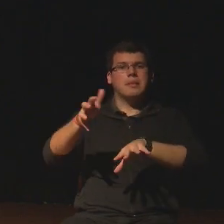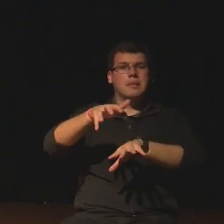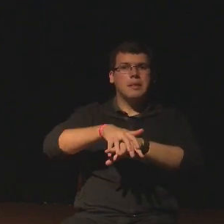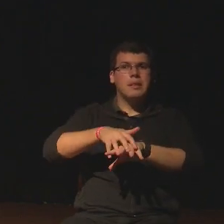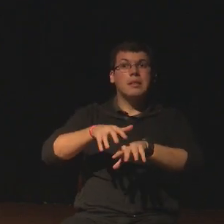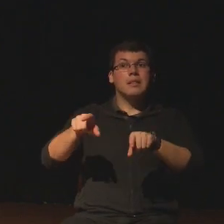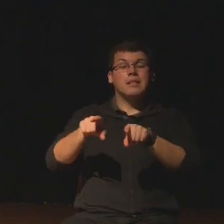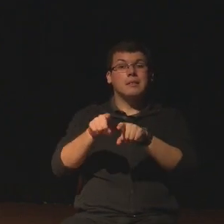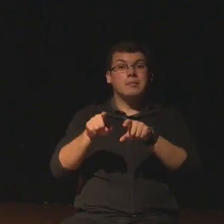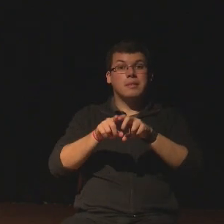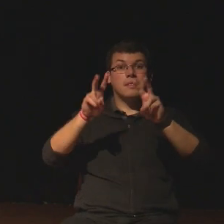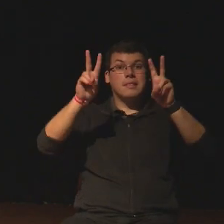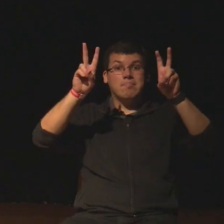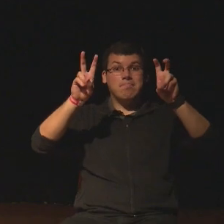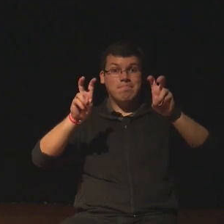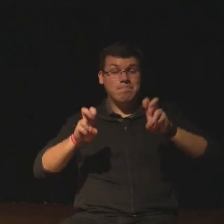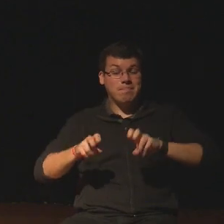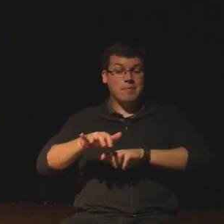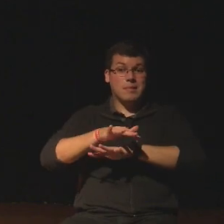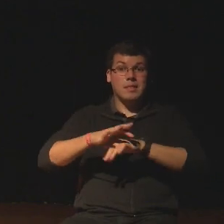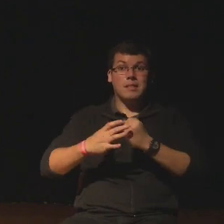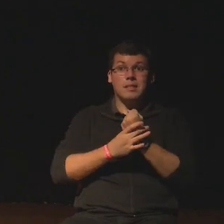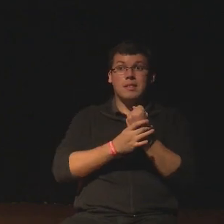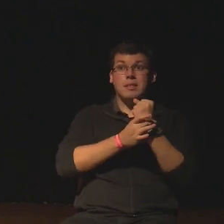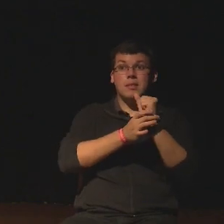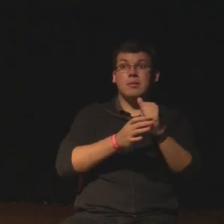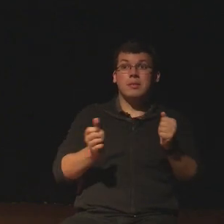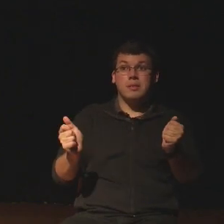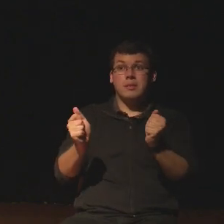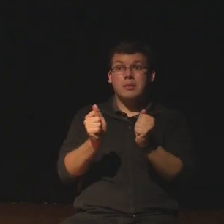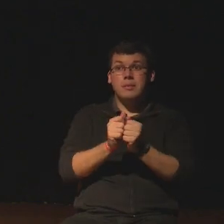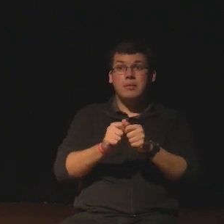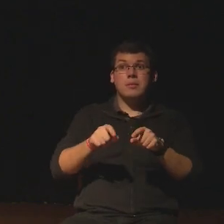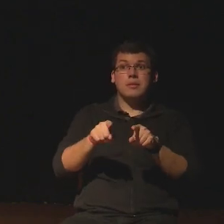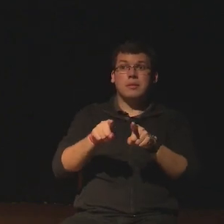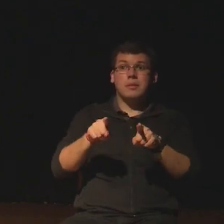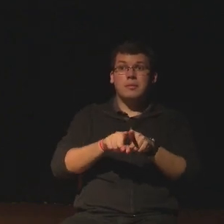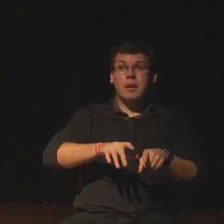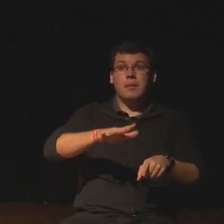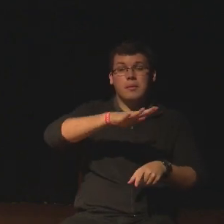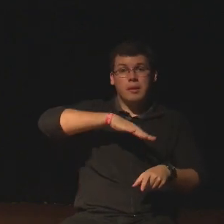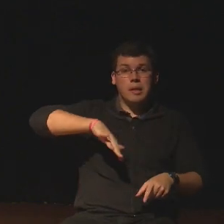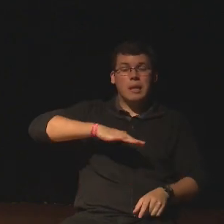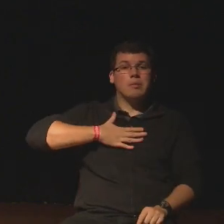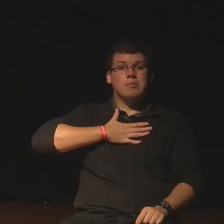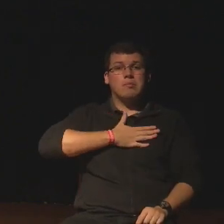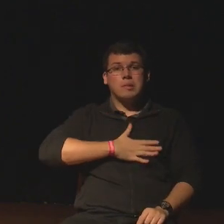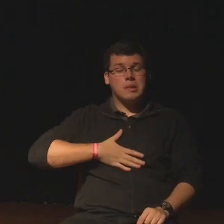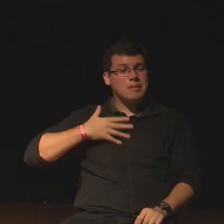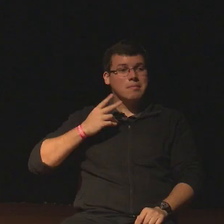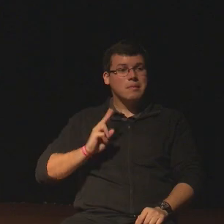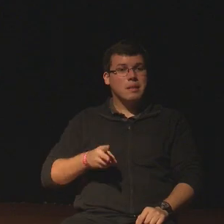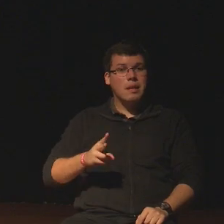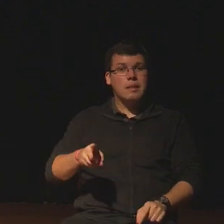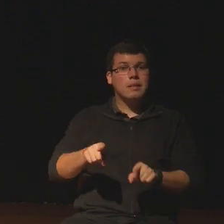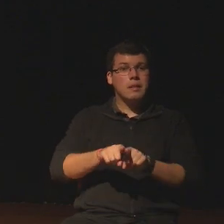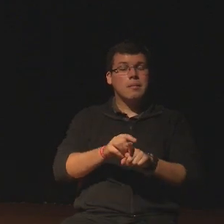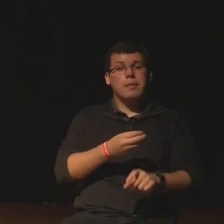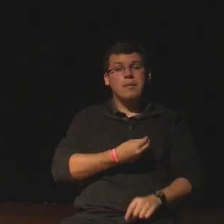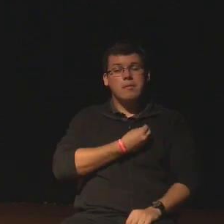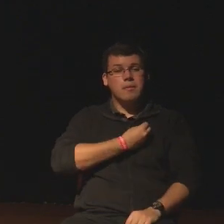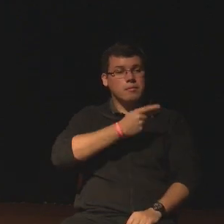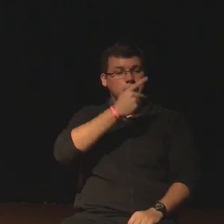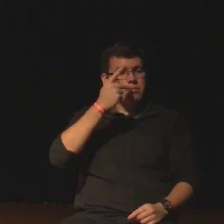segurança urbana junto e um ambiente de bem-estar, permanência e convivência entre os